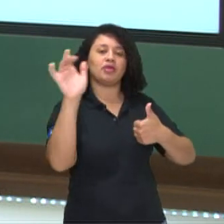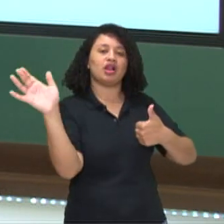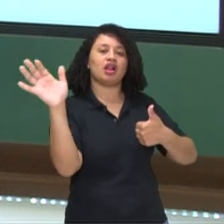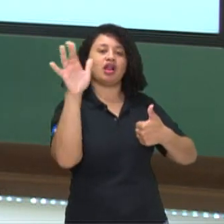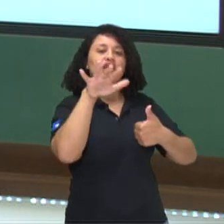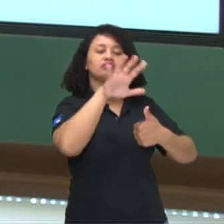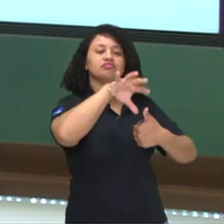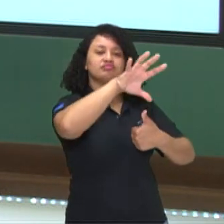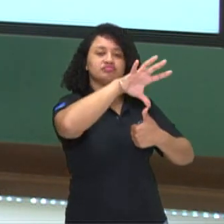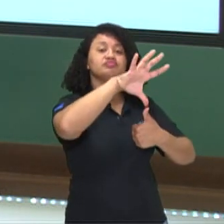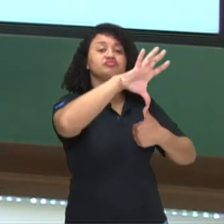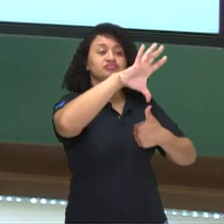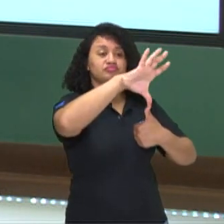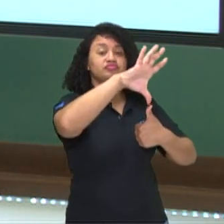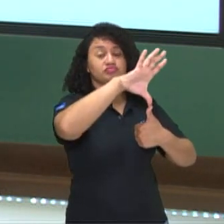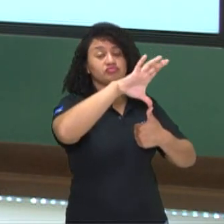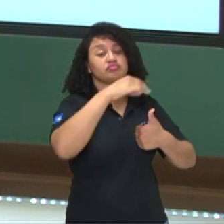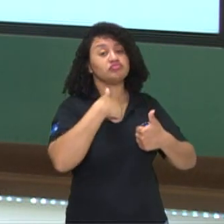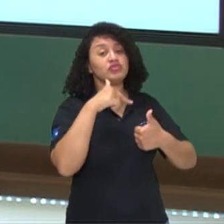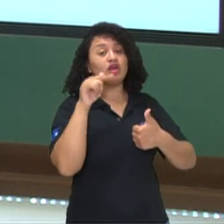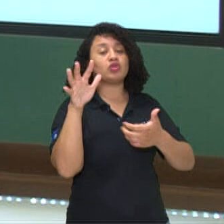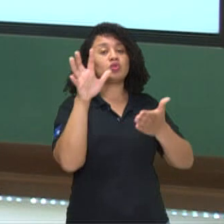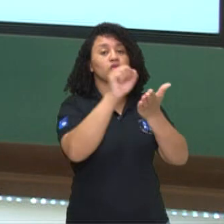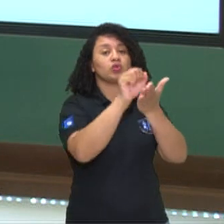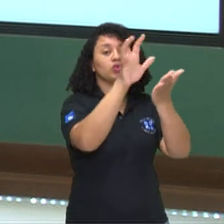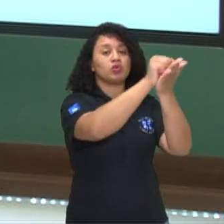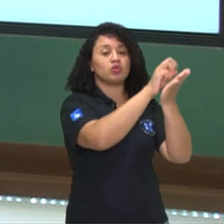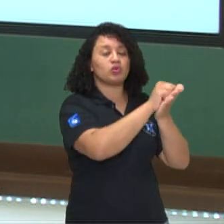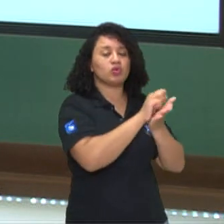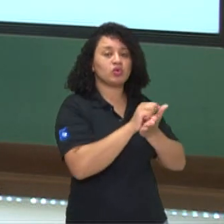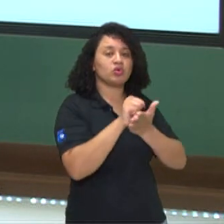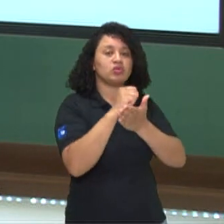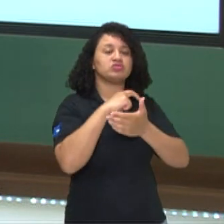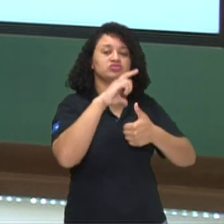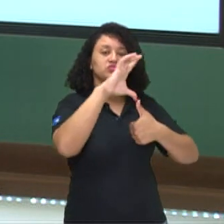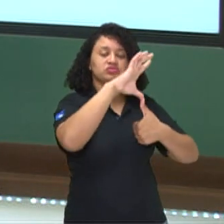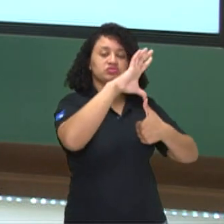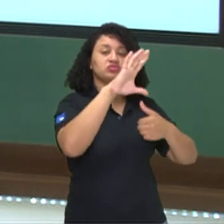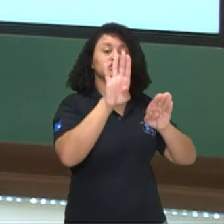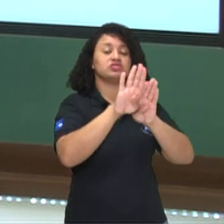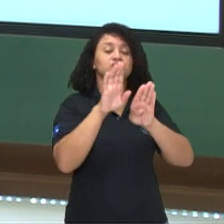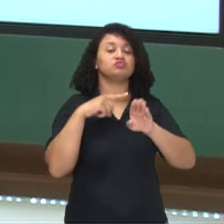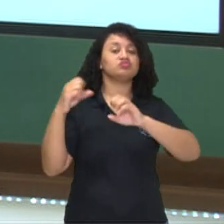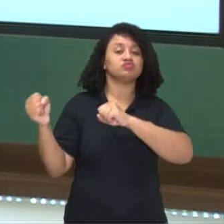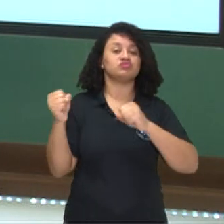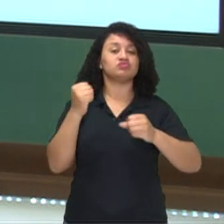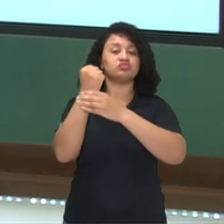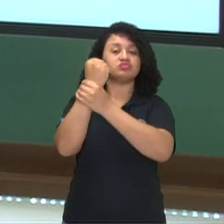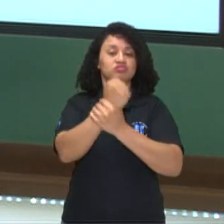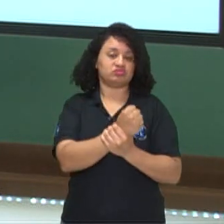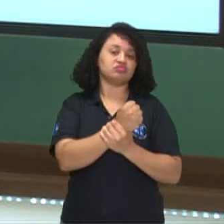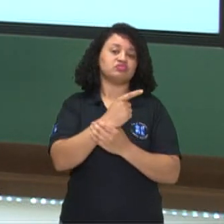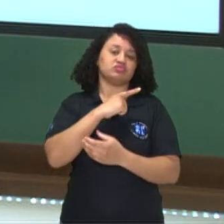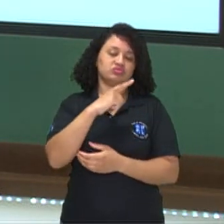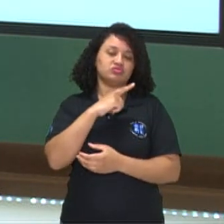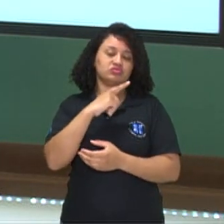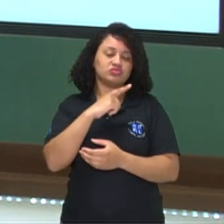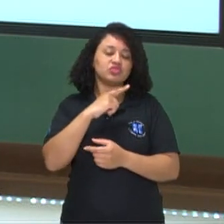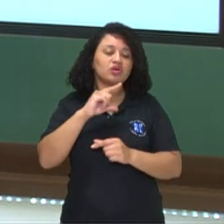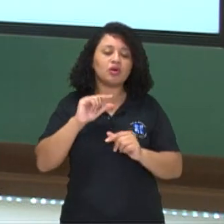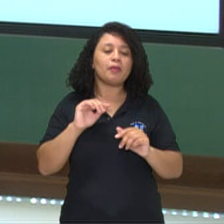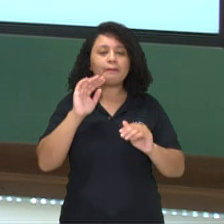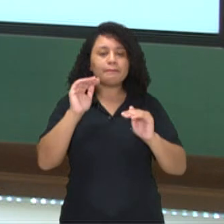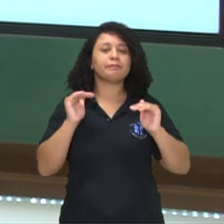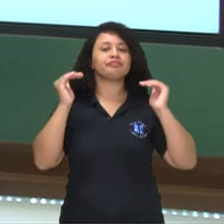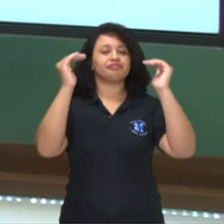expandiu, né, as colônias inglesas e também tinha um poder absoluto nas suas mãos, o auge do